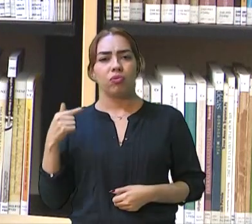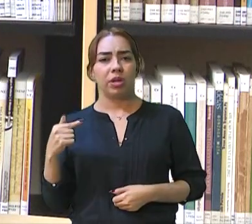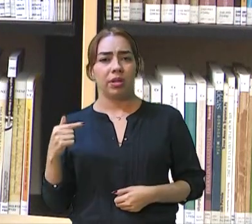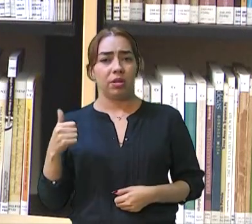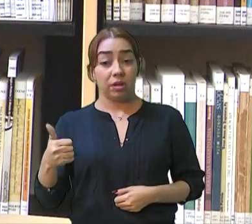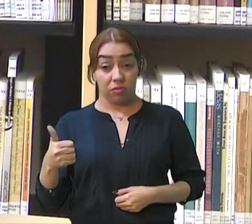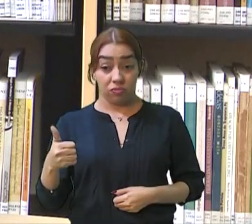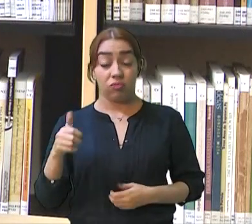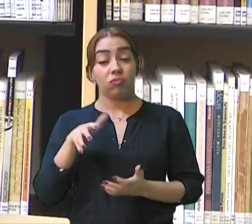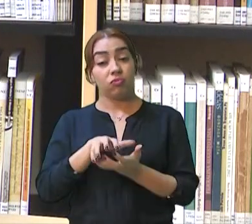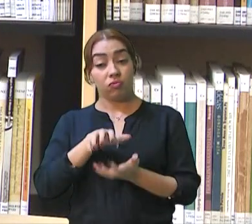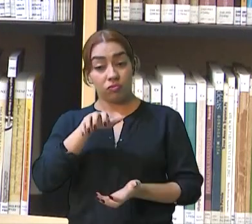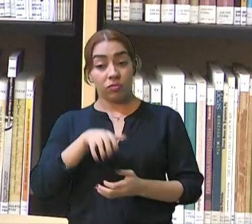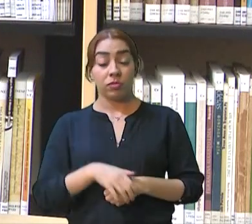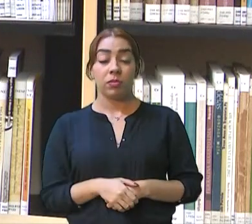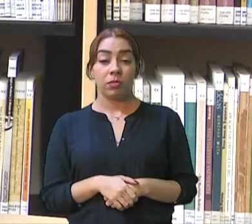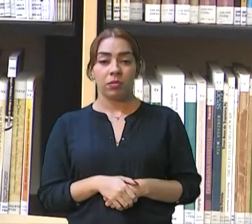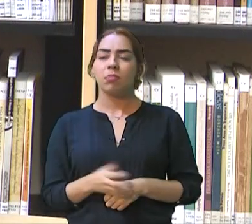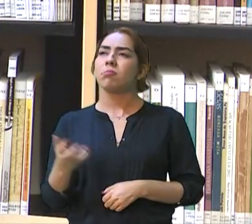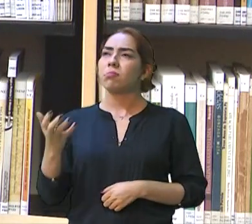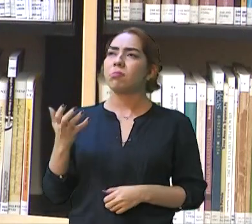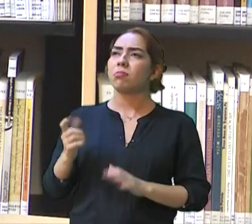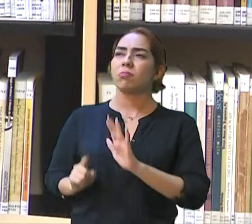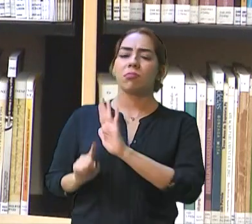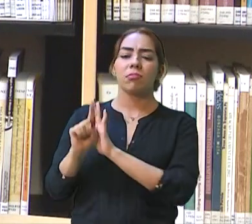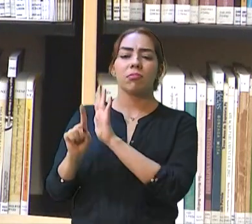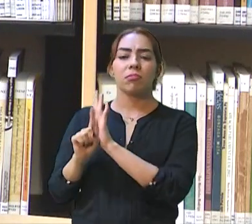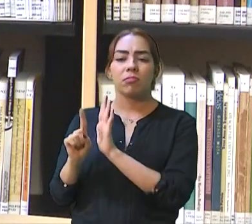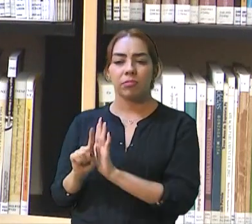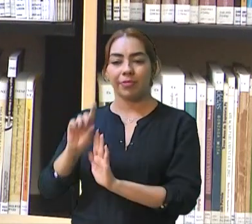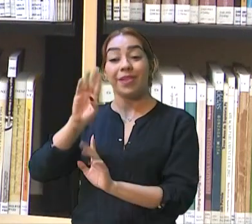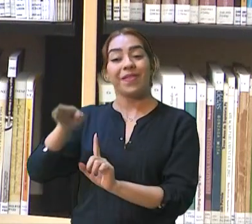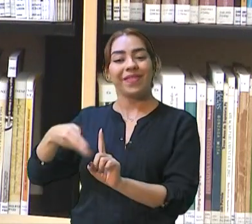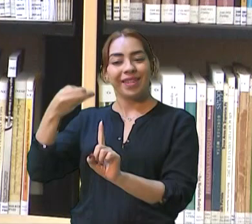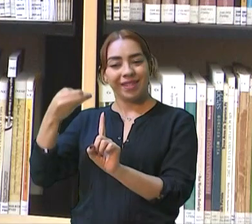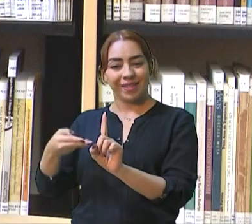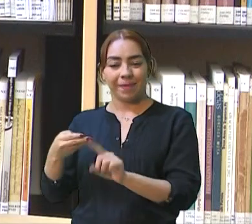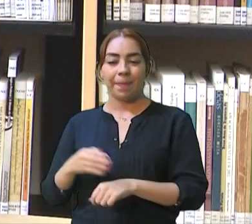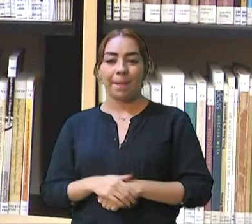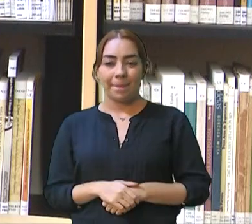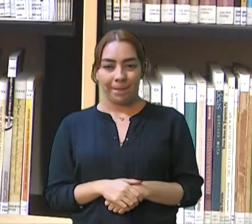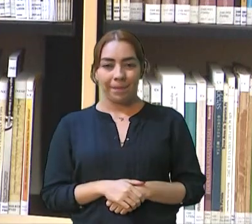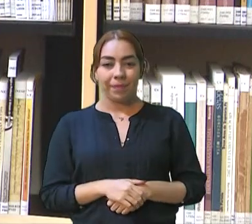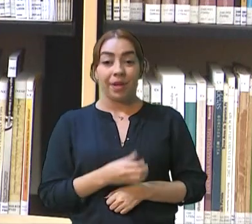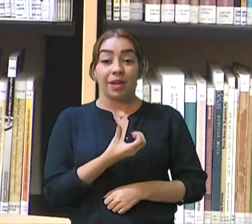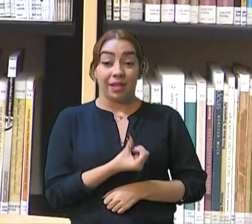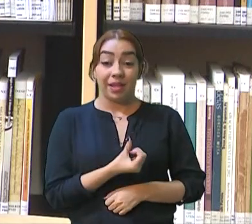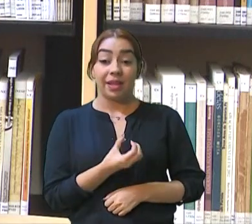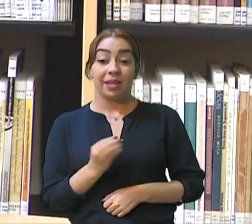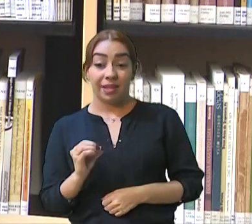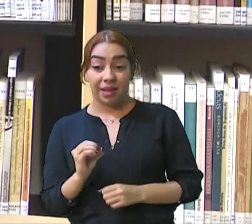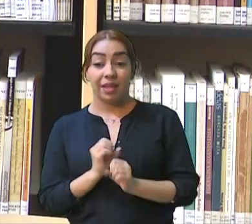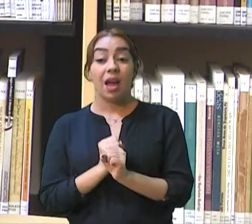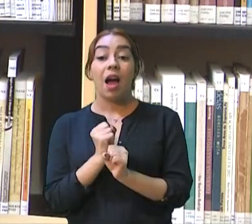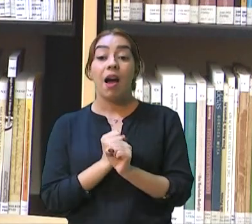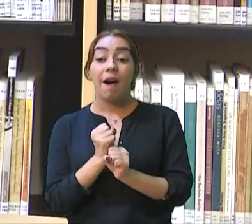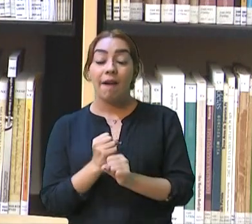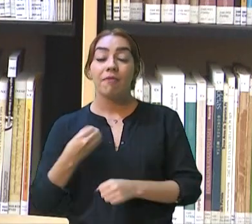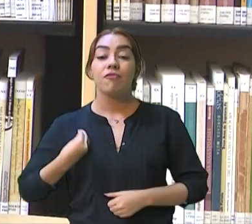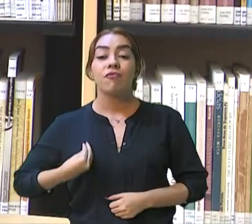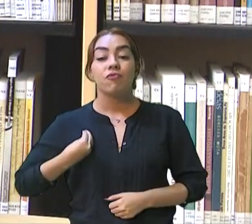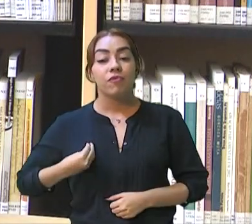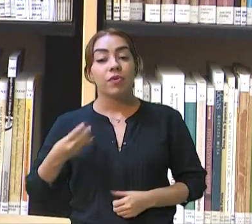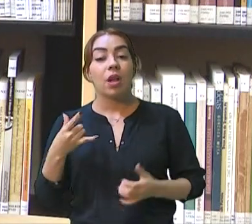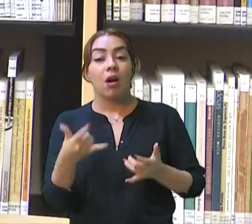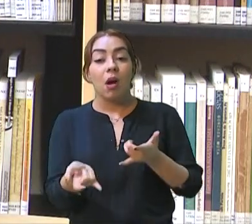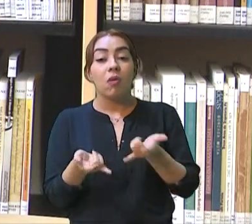livro também veio nesse viés de homenagear, ano passado foi 60 anos do Homem-Aranha, então ele veio também para